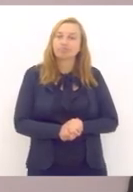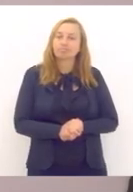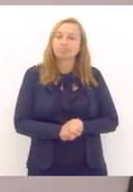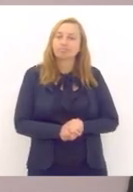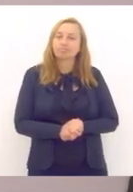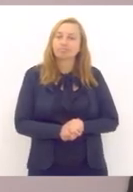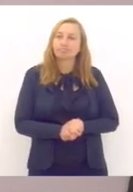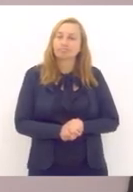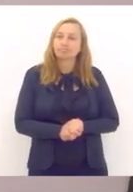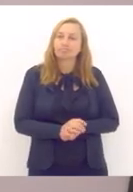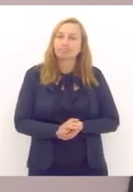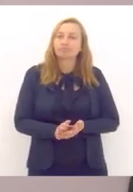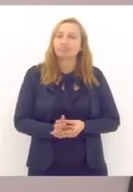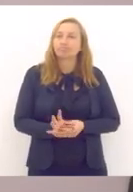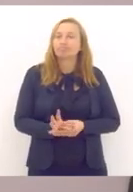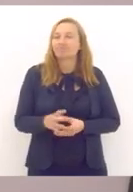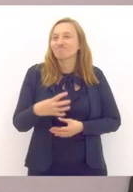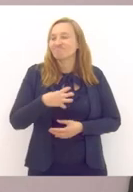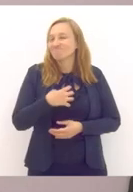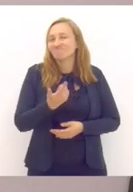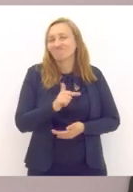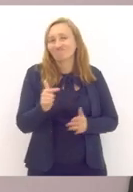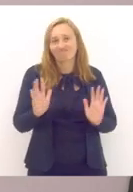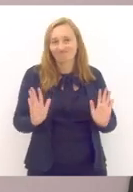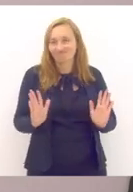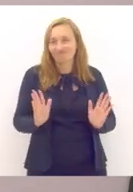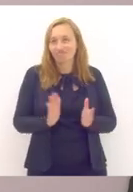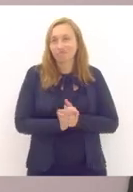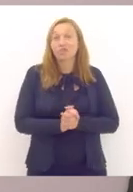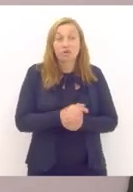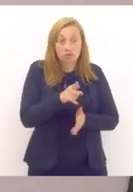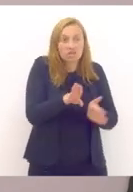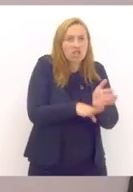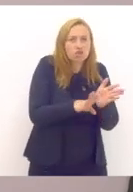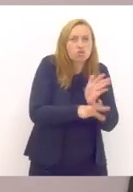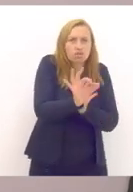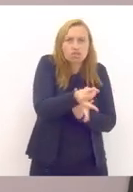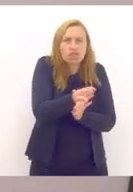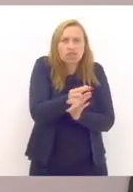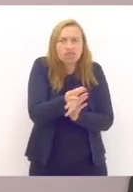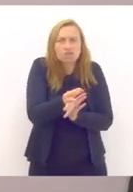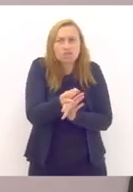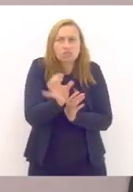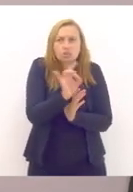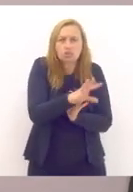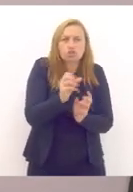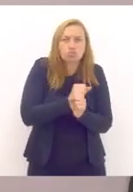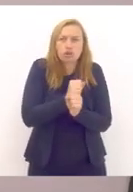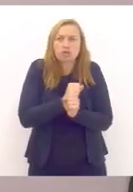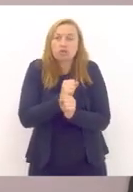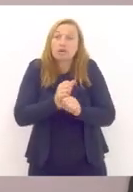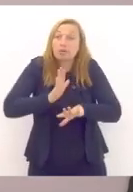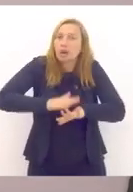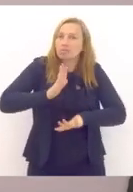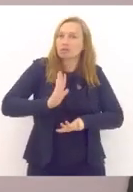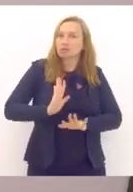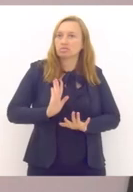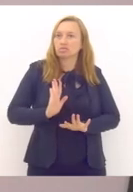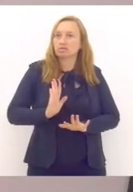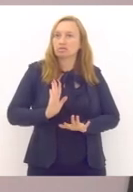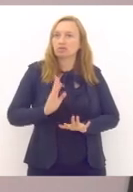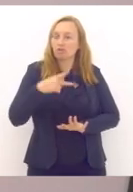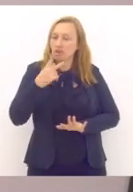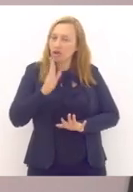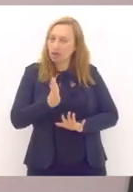que não faz sentido. Então, assim, você gastou de fato, em especial nesse último ano, mas isso eu vou falar aqui